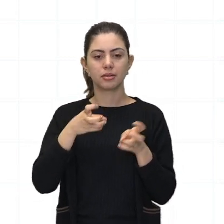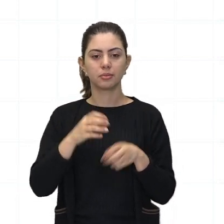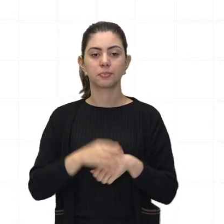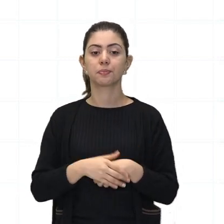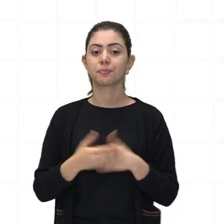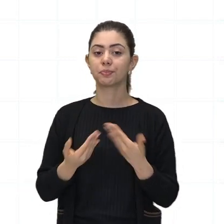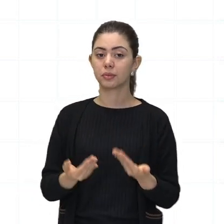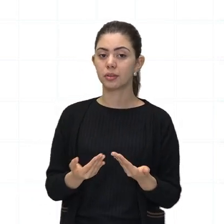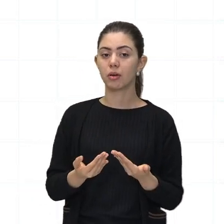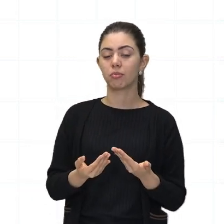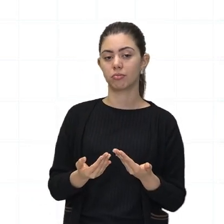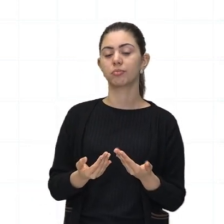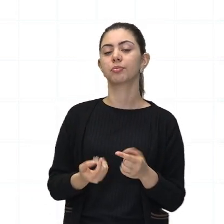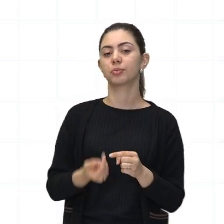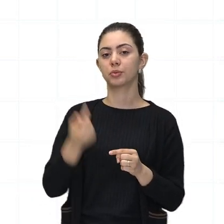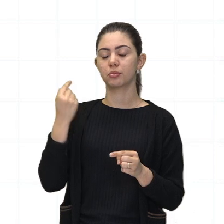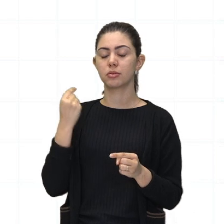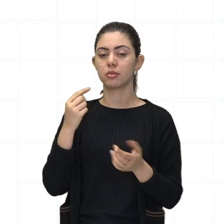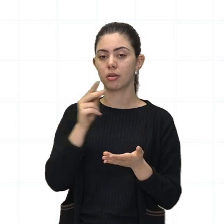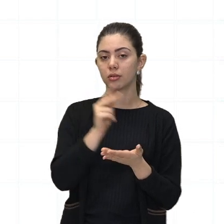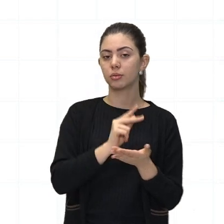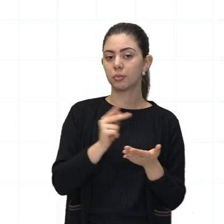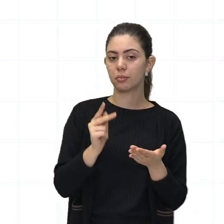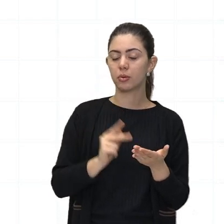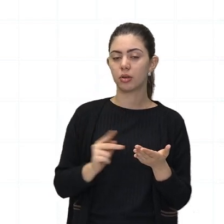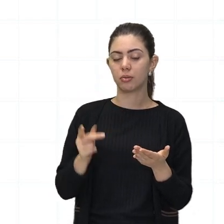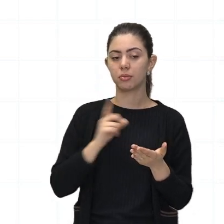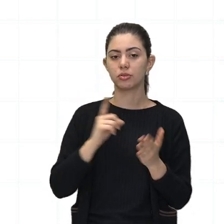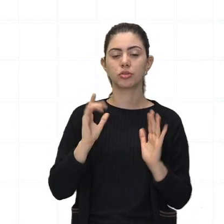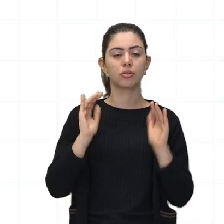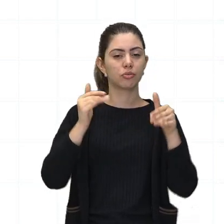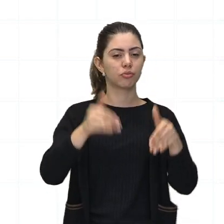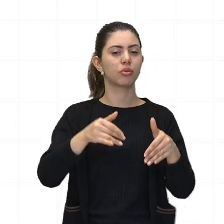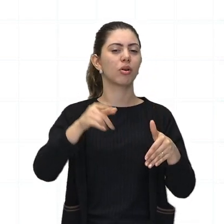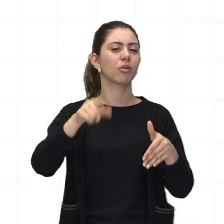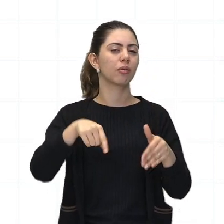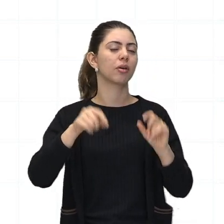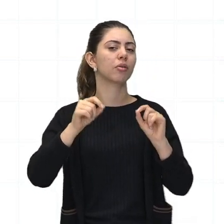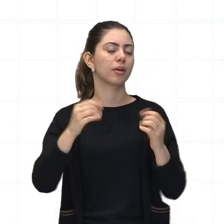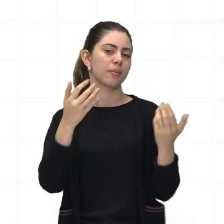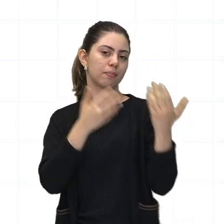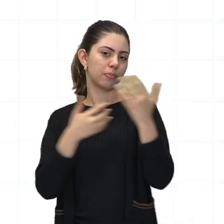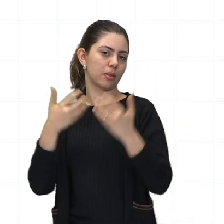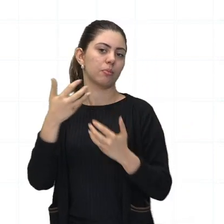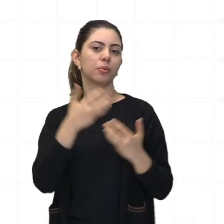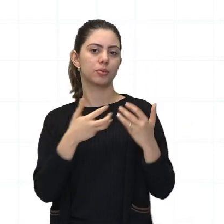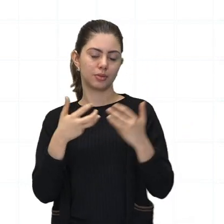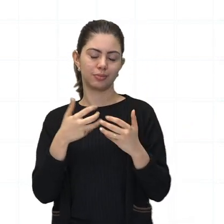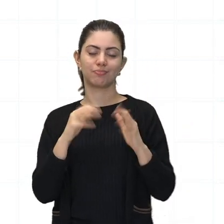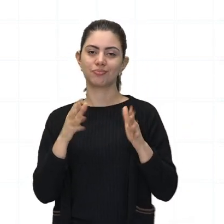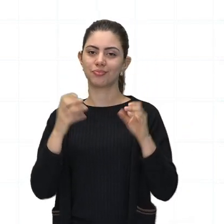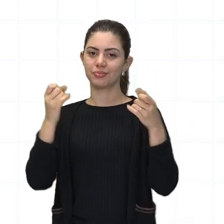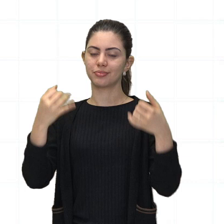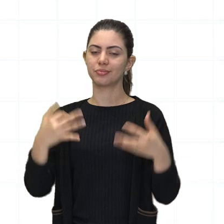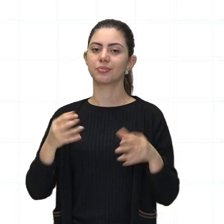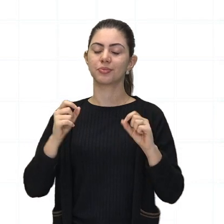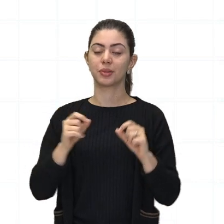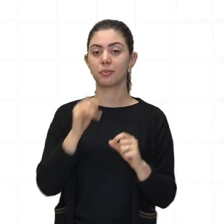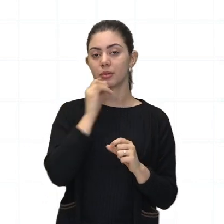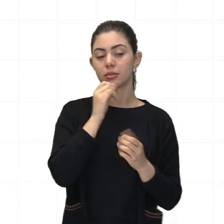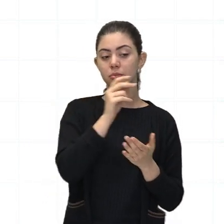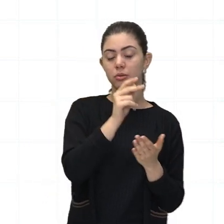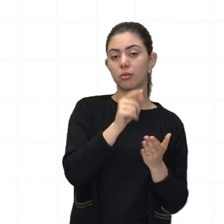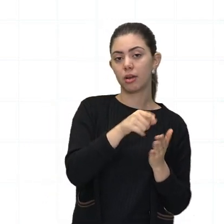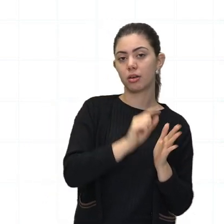principalmente os primeiros poemas, eles eram muito voltados para o aspecto musical. Tanto que, como eu falei, lá no gênero lírico você